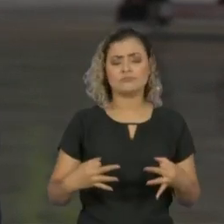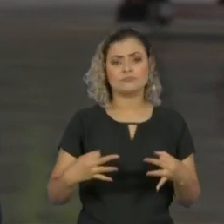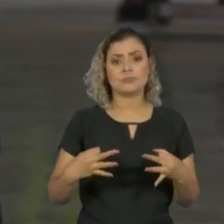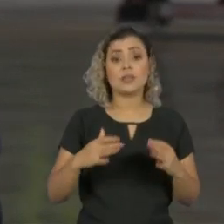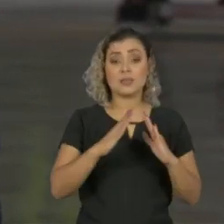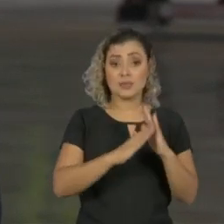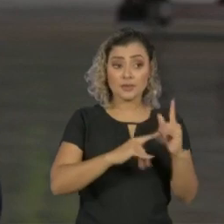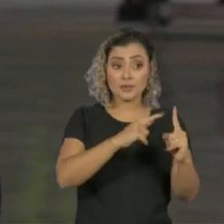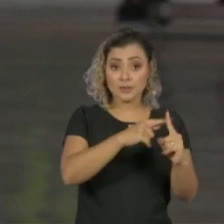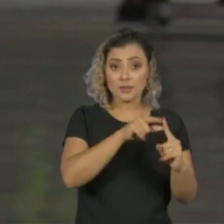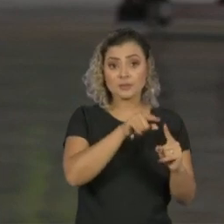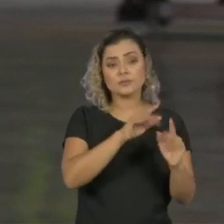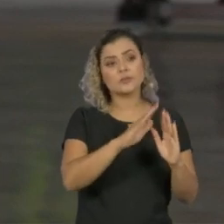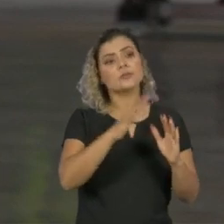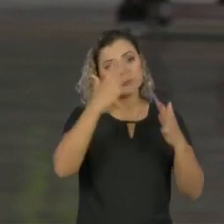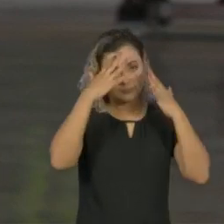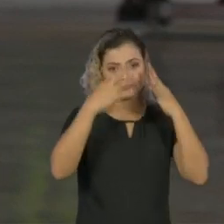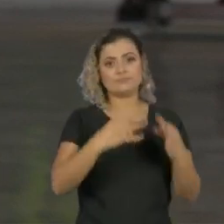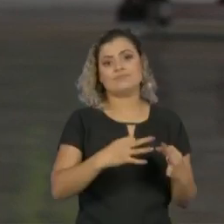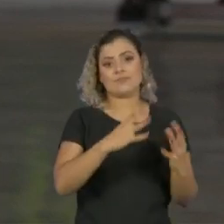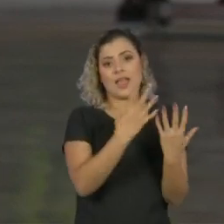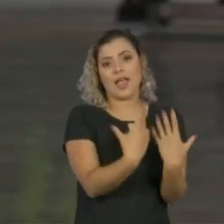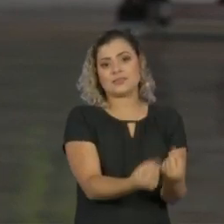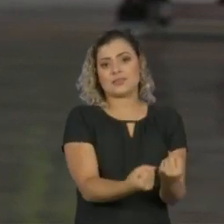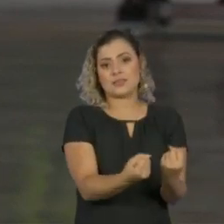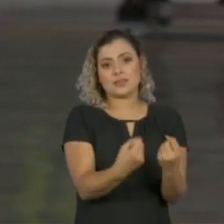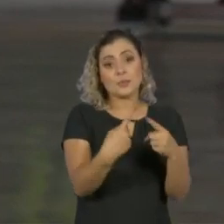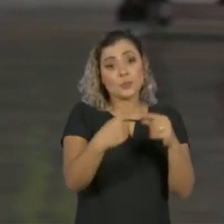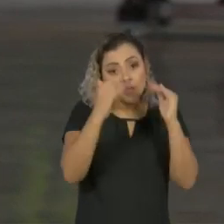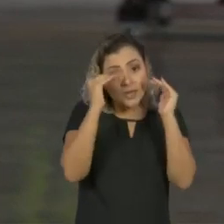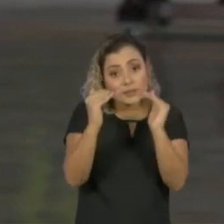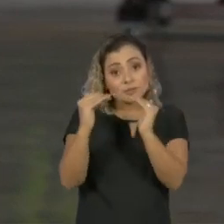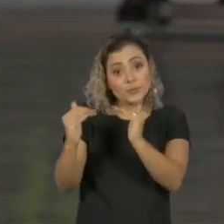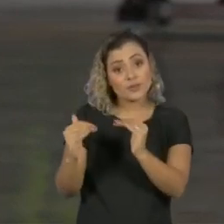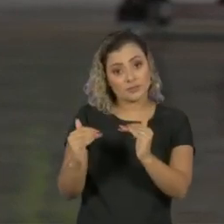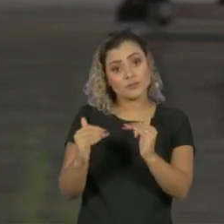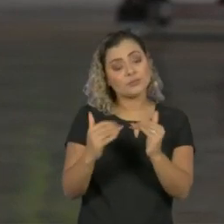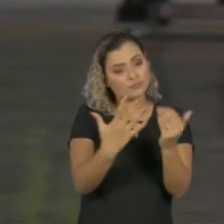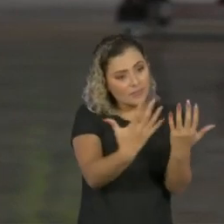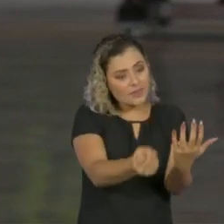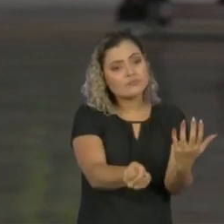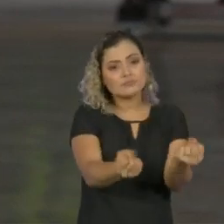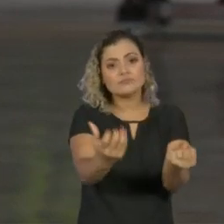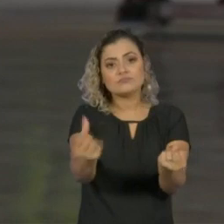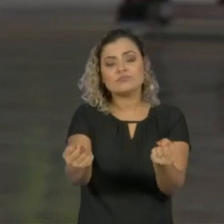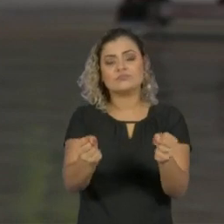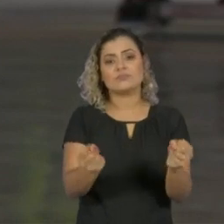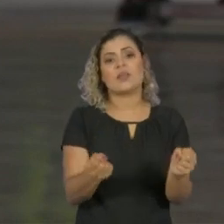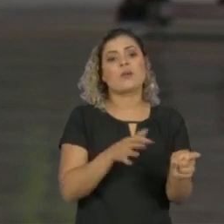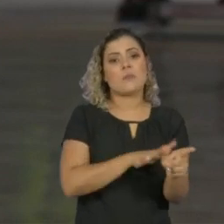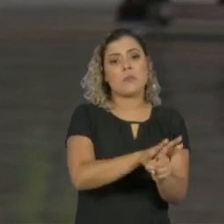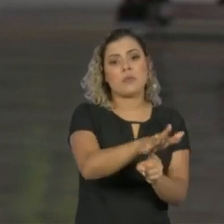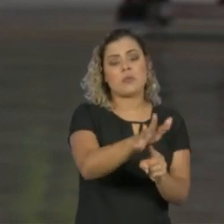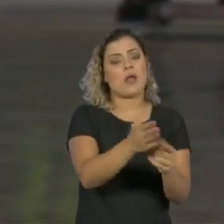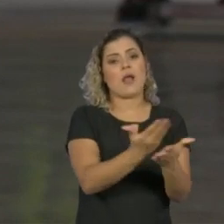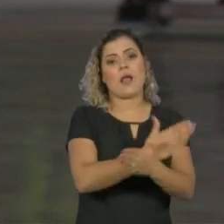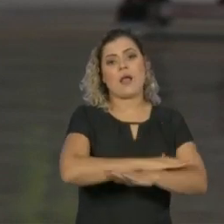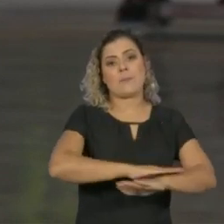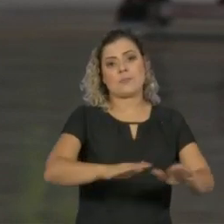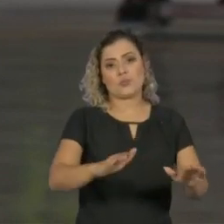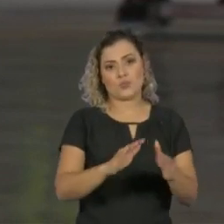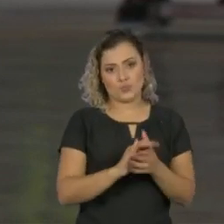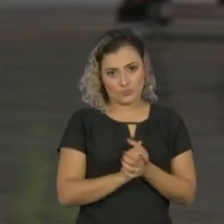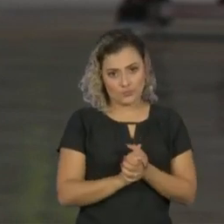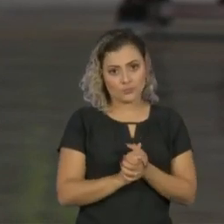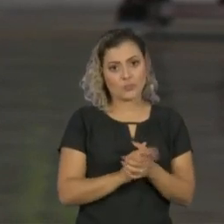igrejas também terão compreensão, né, por respeito aos seus fiéis, por respeito à vida, de que não é o momento de